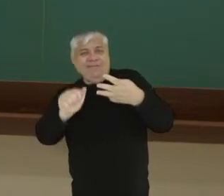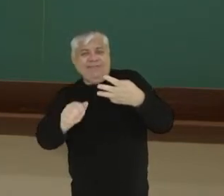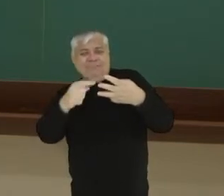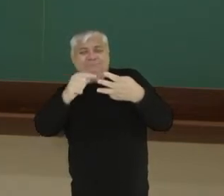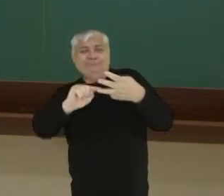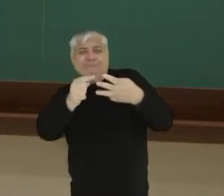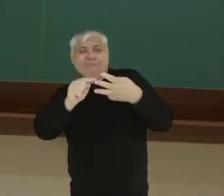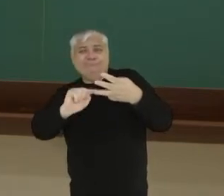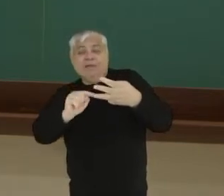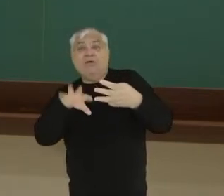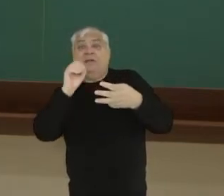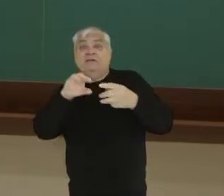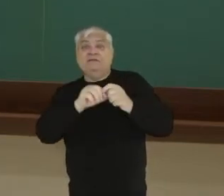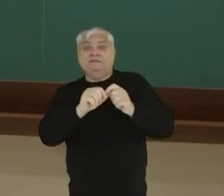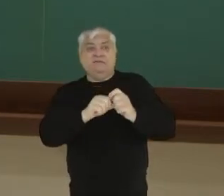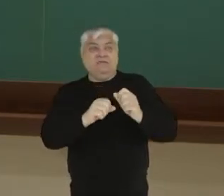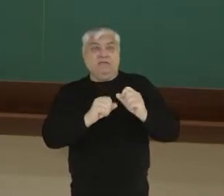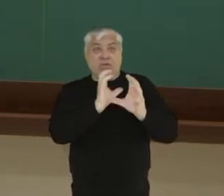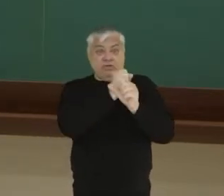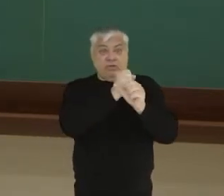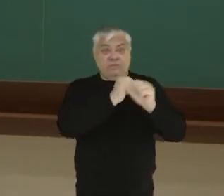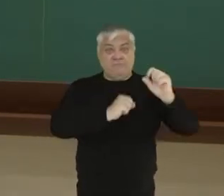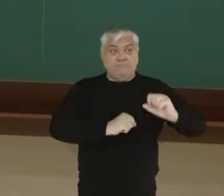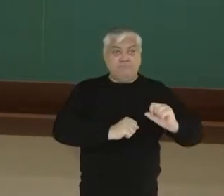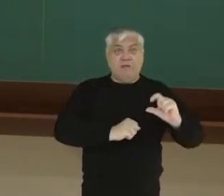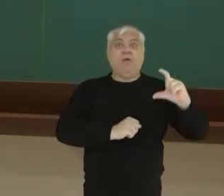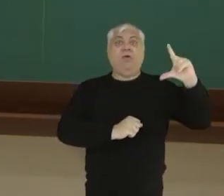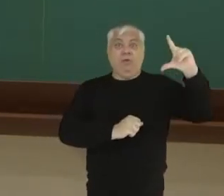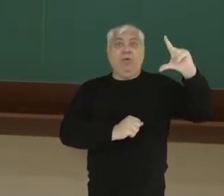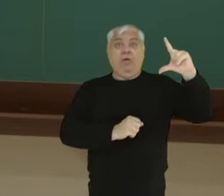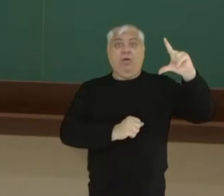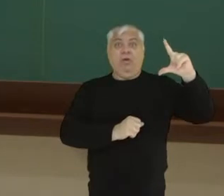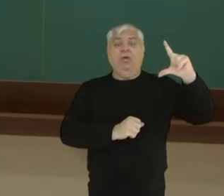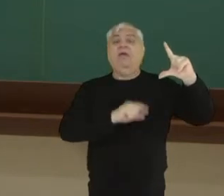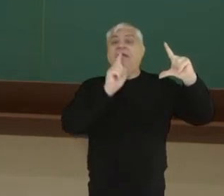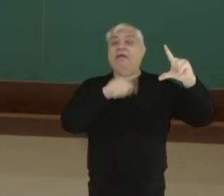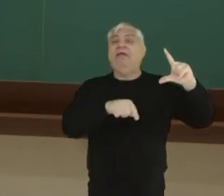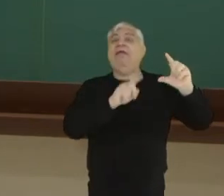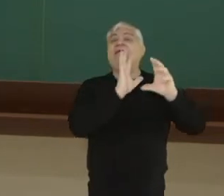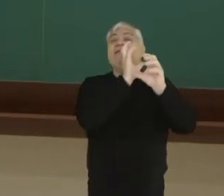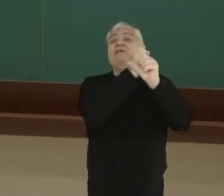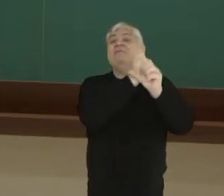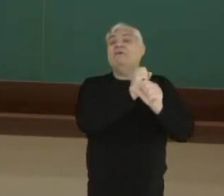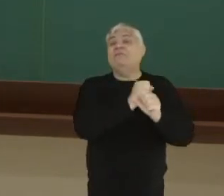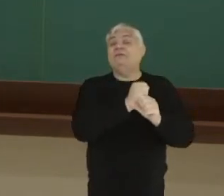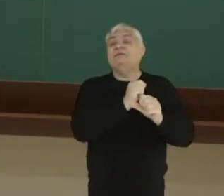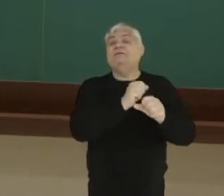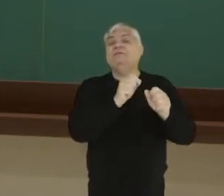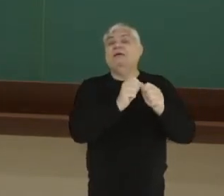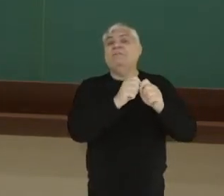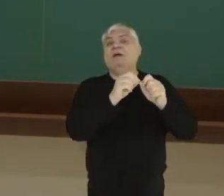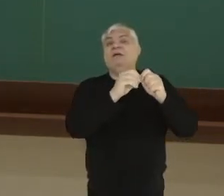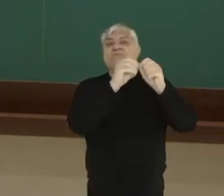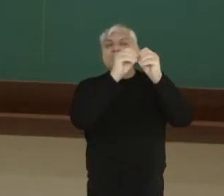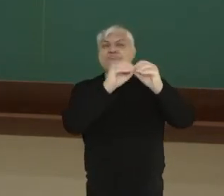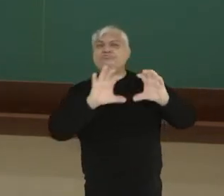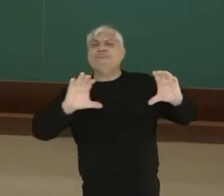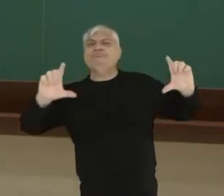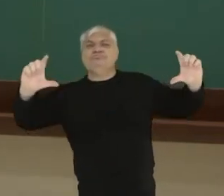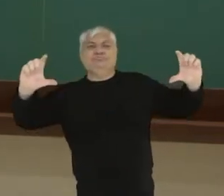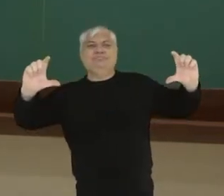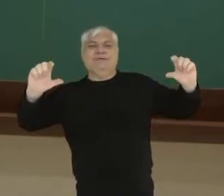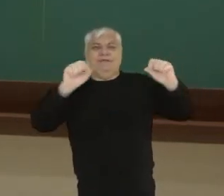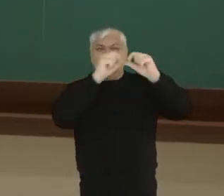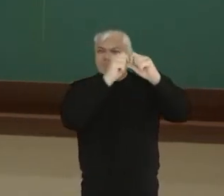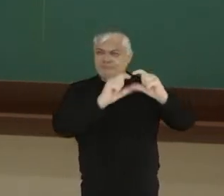muito grande, for um valor muito alto, os meus dados vão estar mais espalhados, ou seja, mais